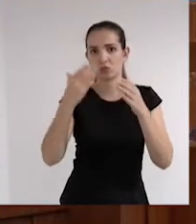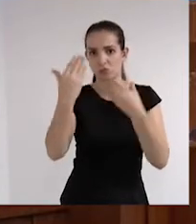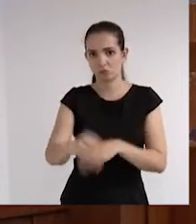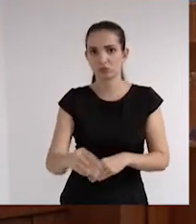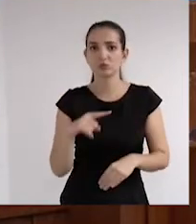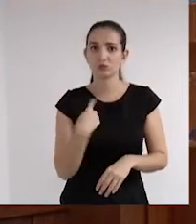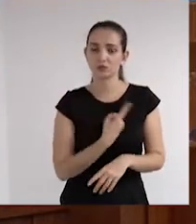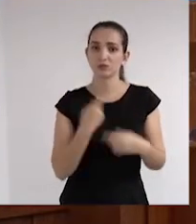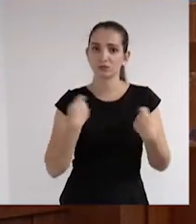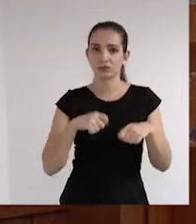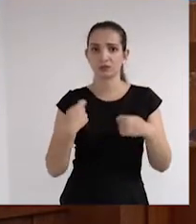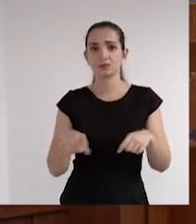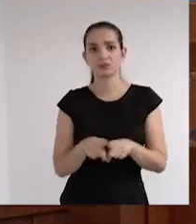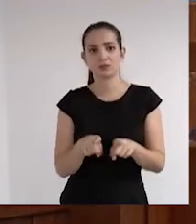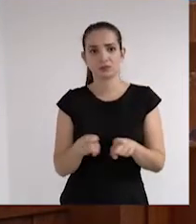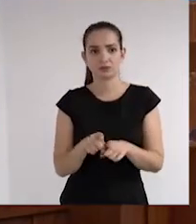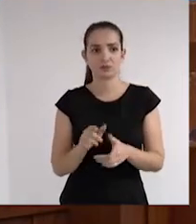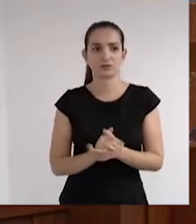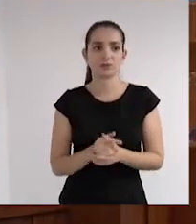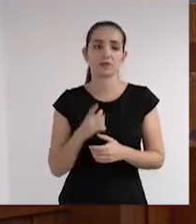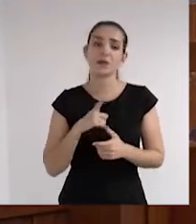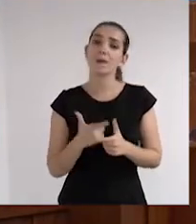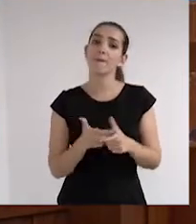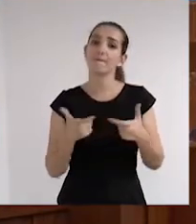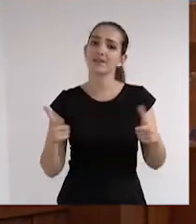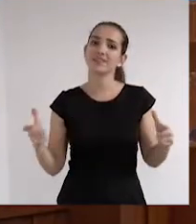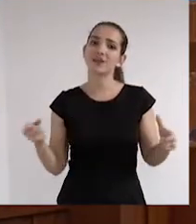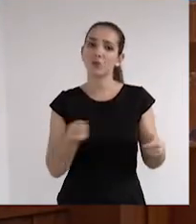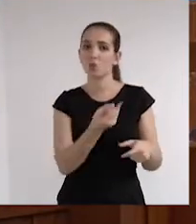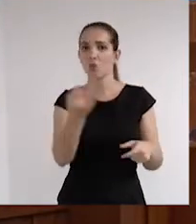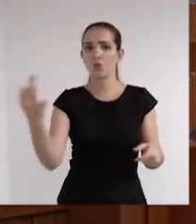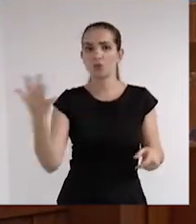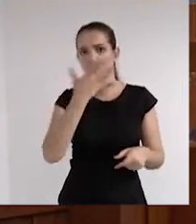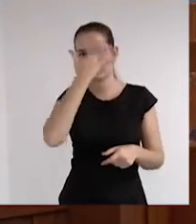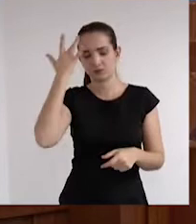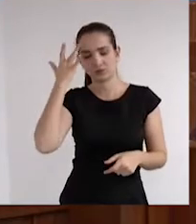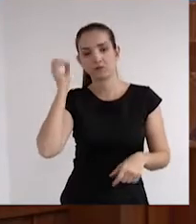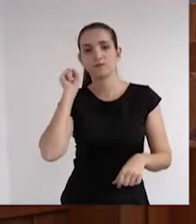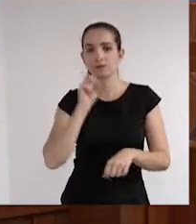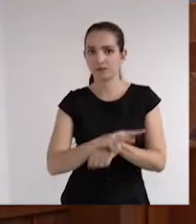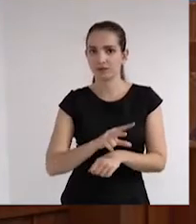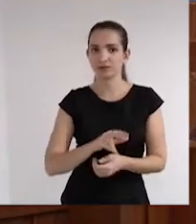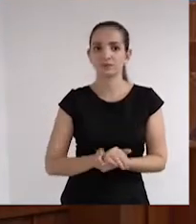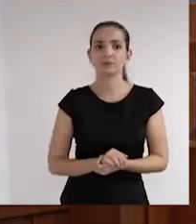nós precisamos, além disso, aumentar esse quantitativo